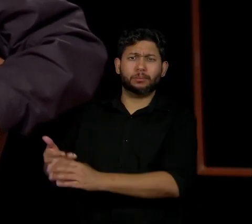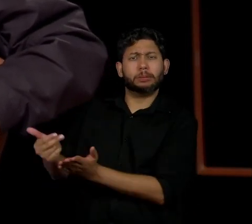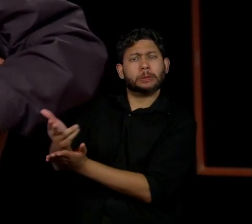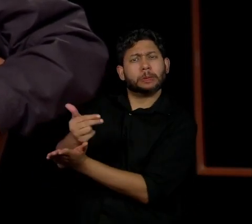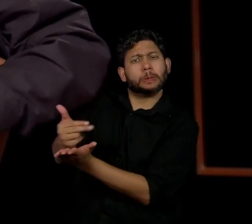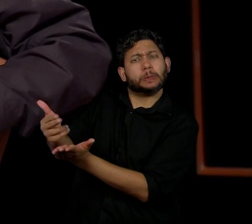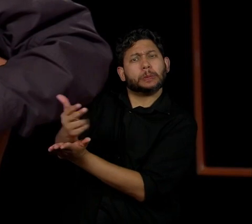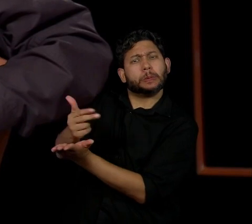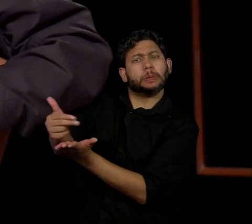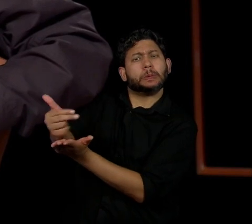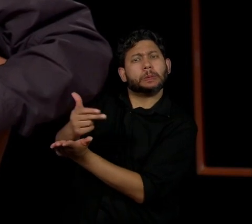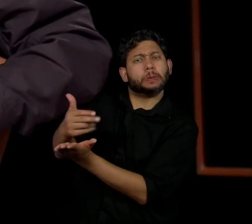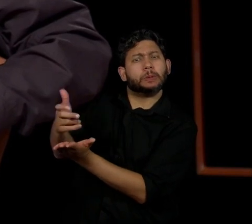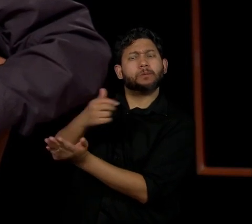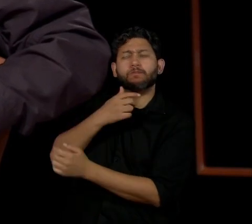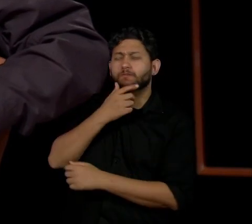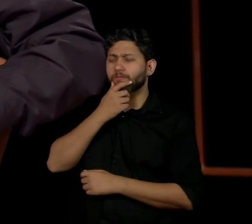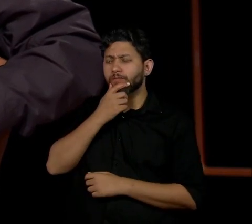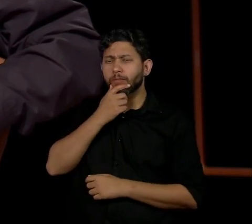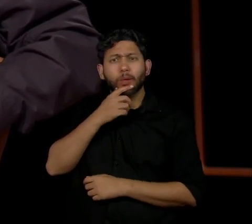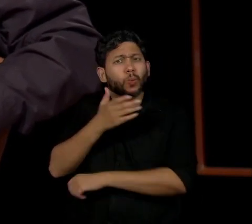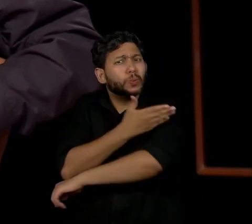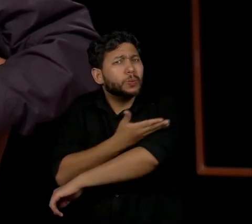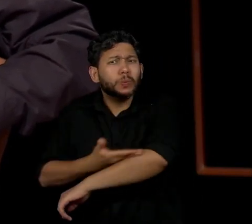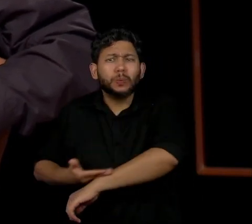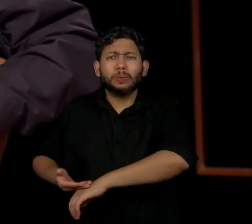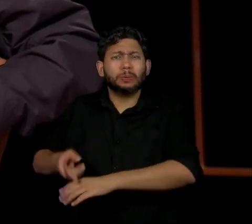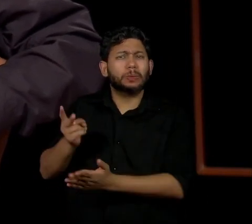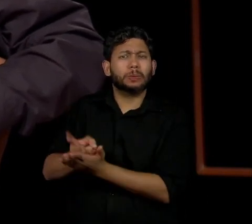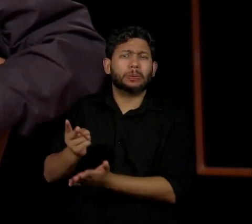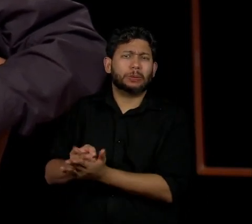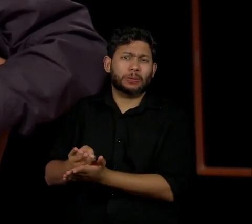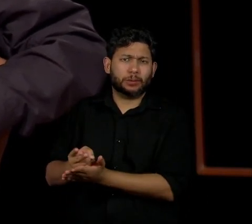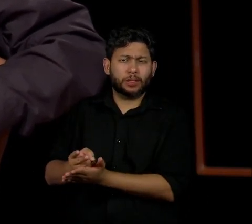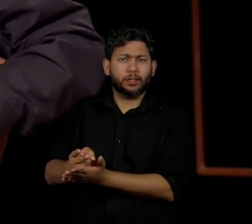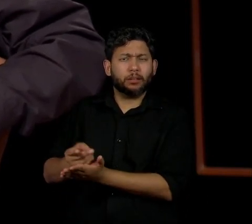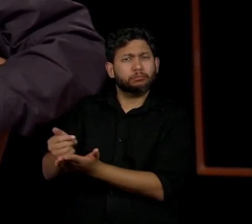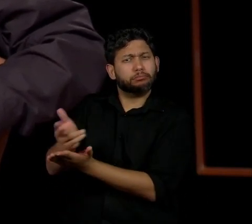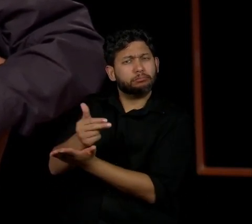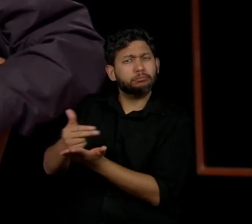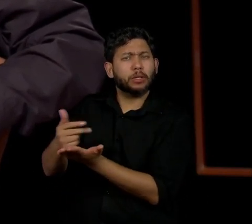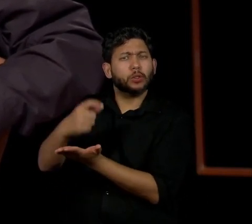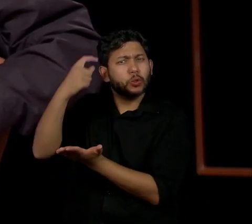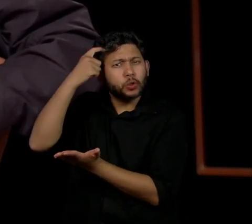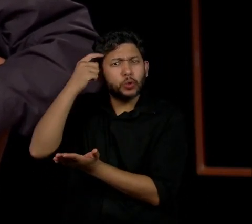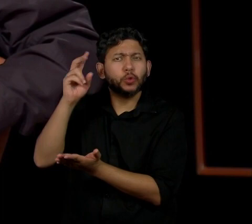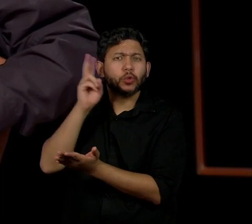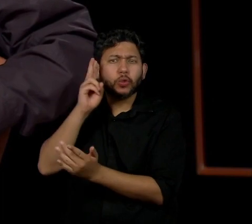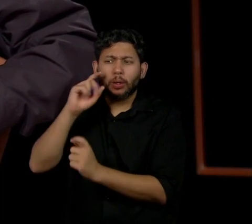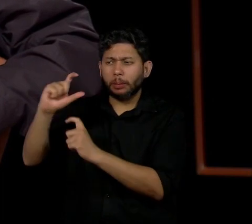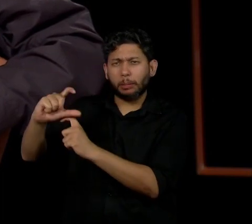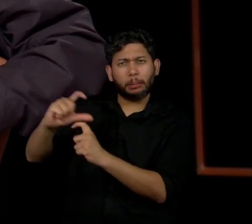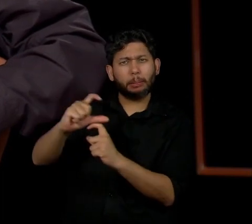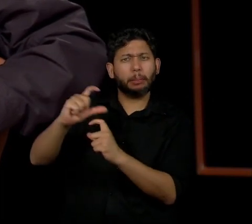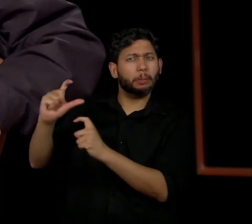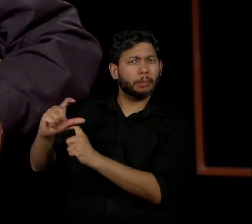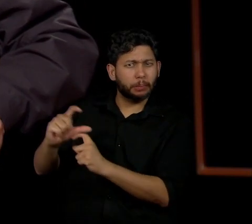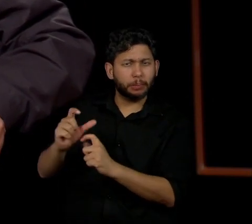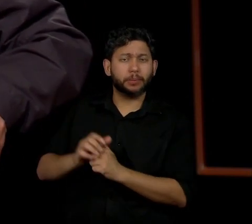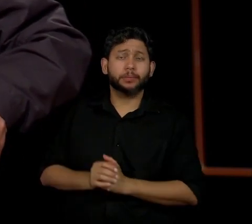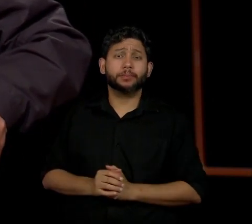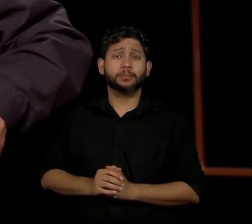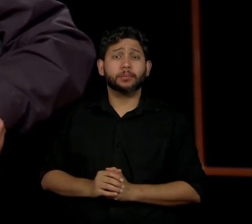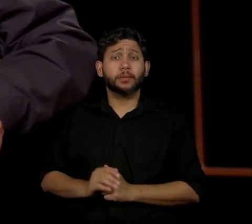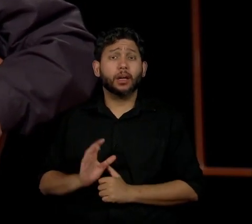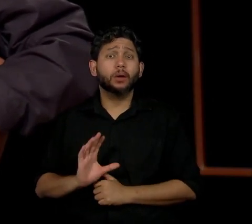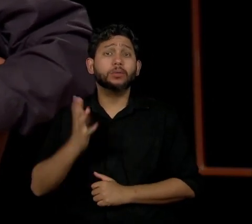os personagens, todos os personagens Disney. Ele desenhava historinhas. E um dia